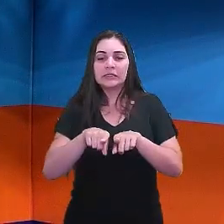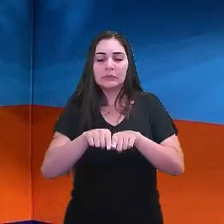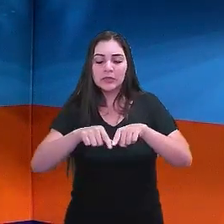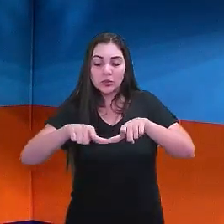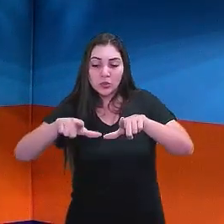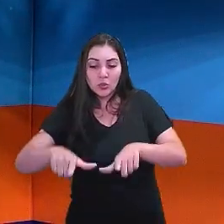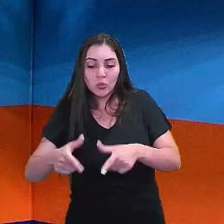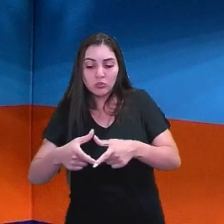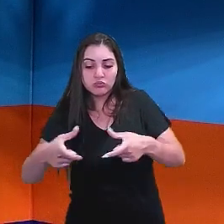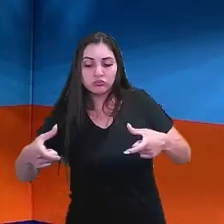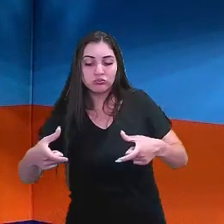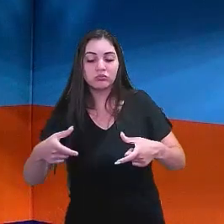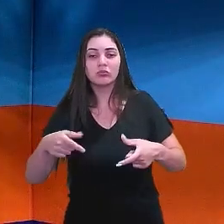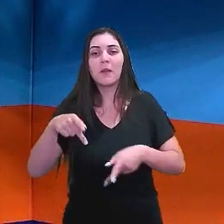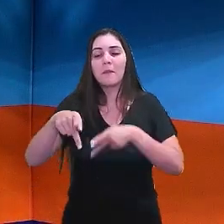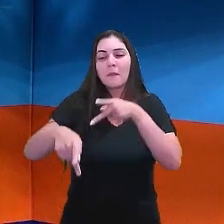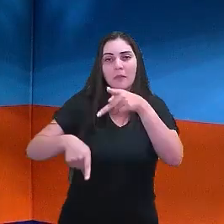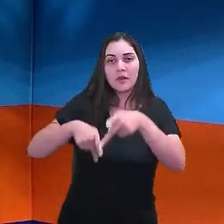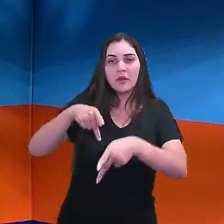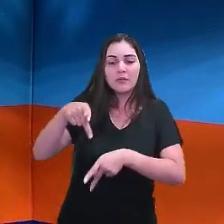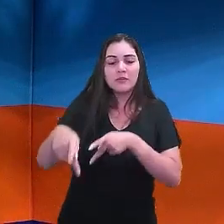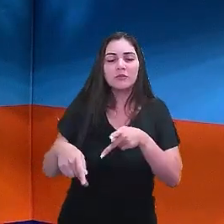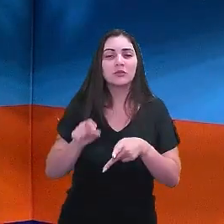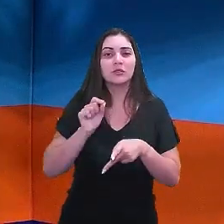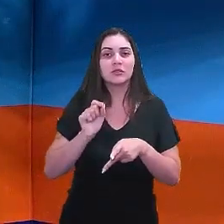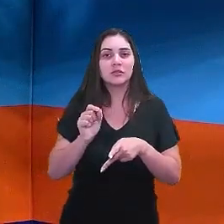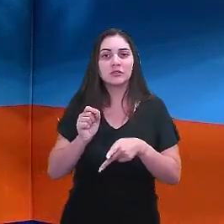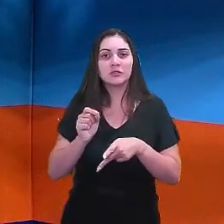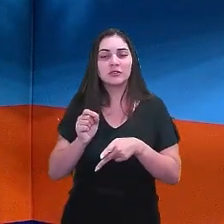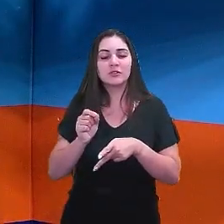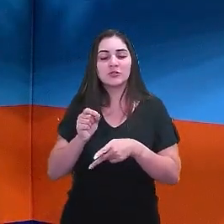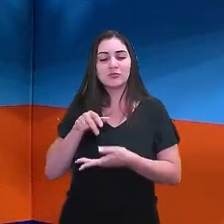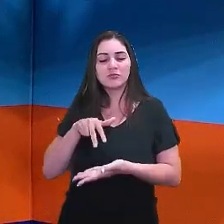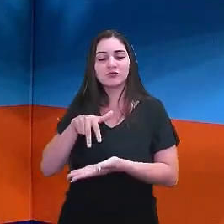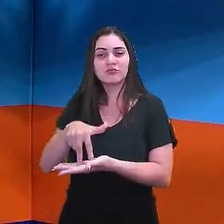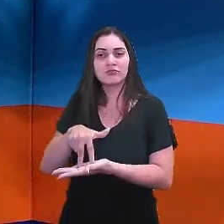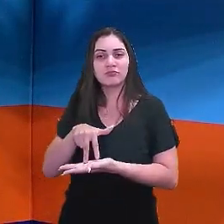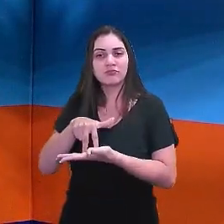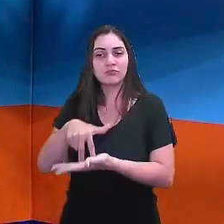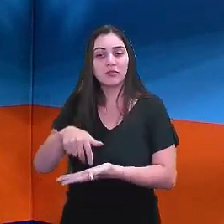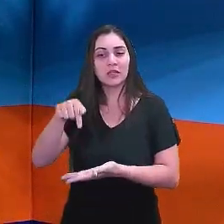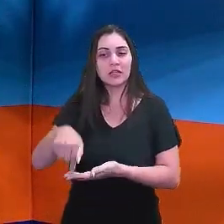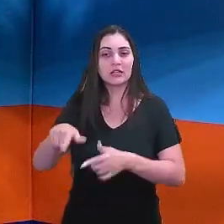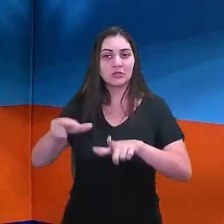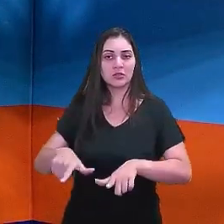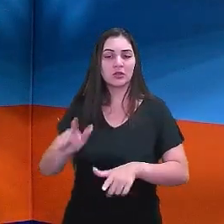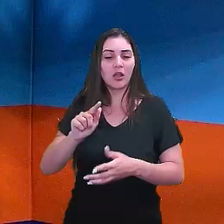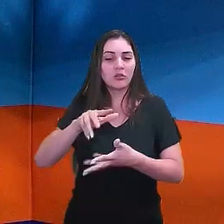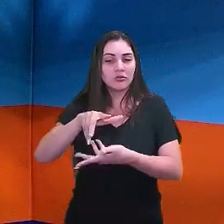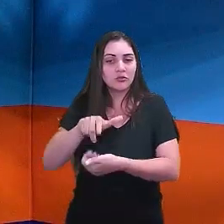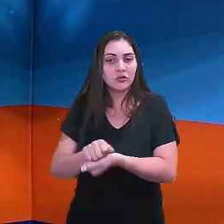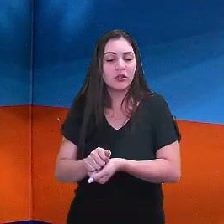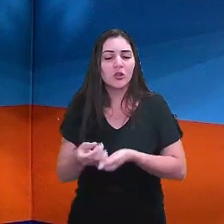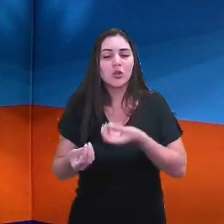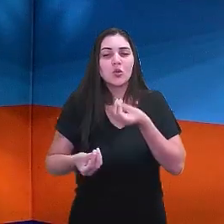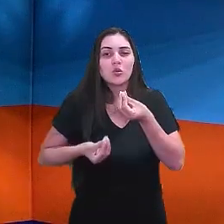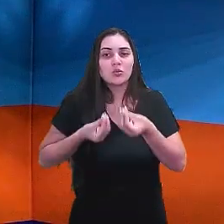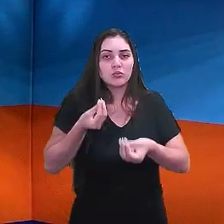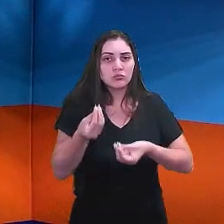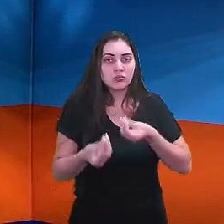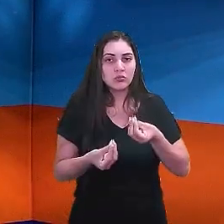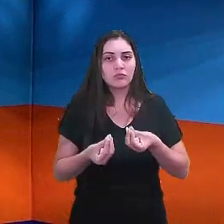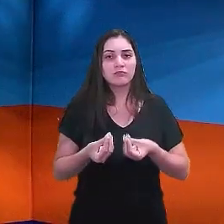naquele terreno para a população ocupar aquele espaço geográfico de uma forma,